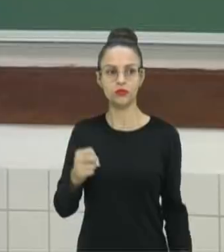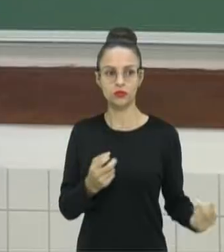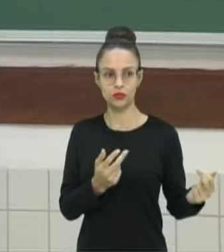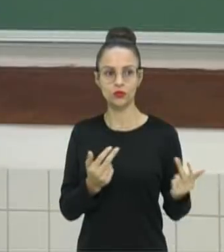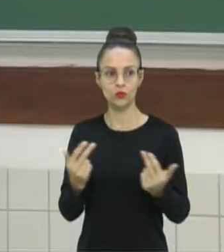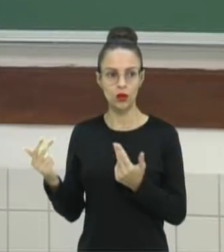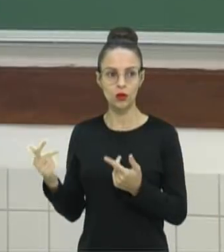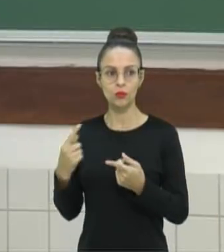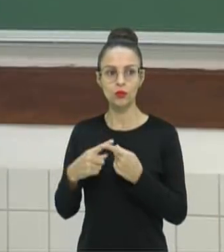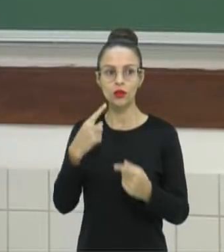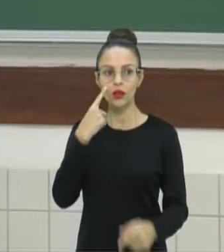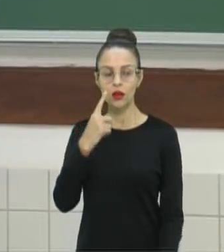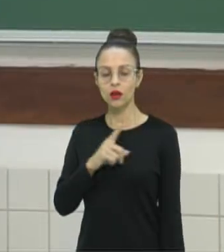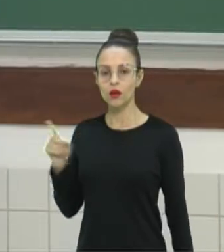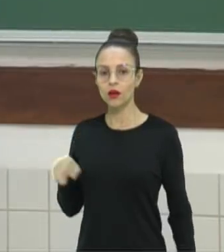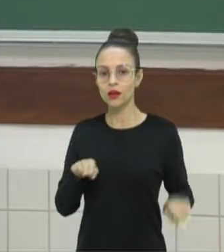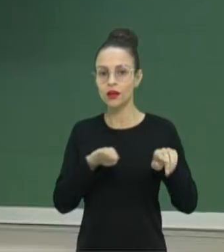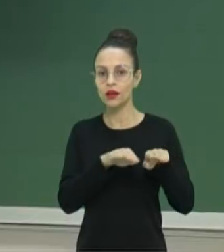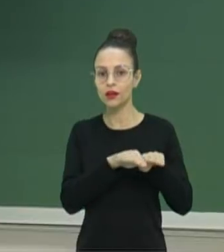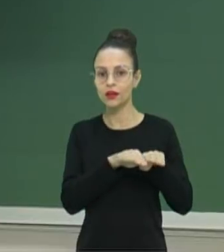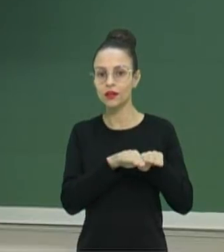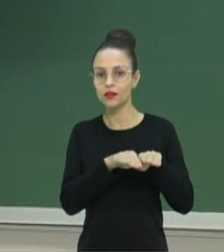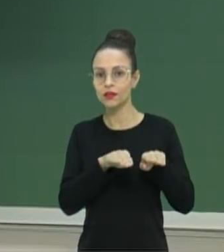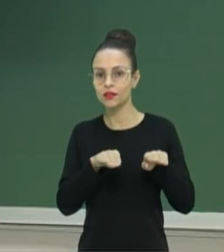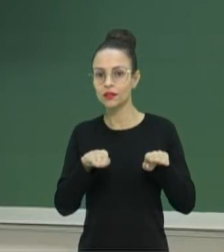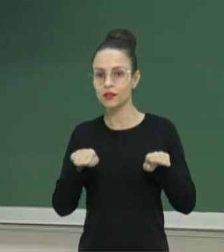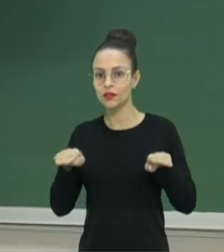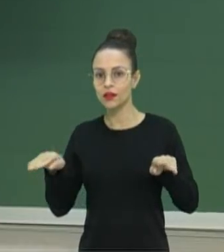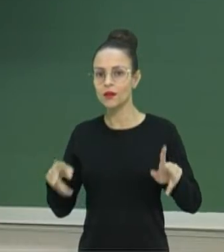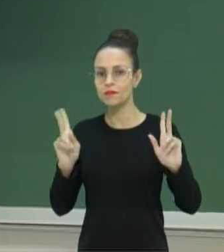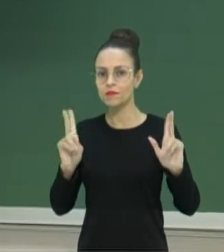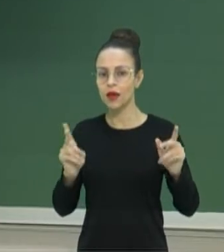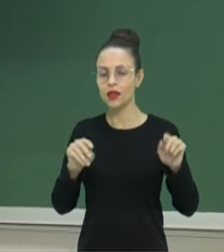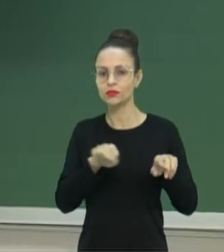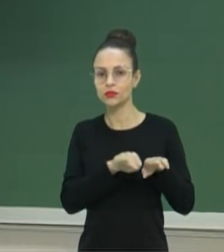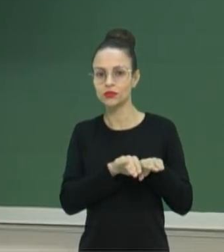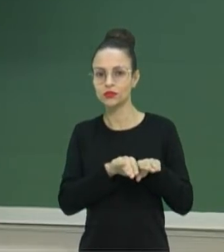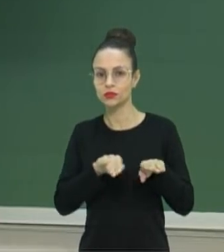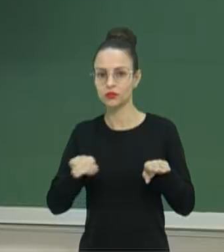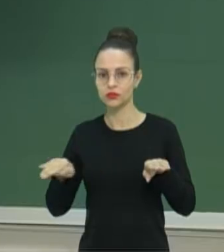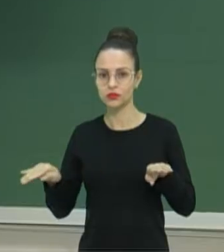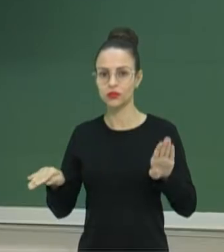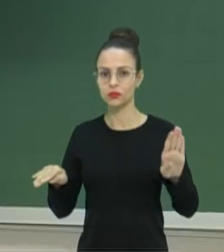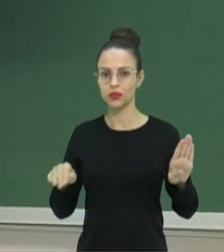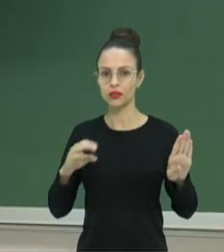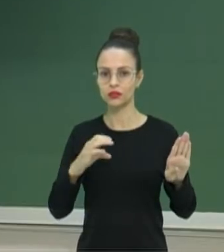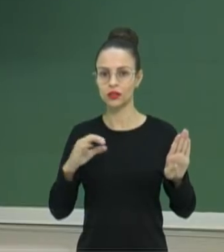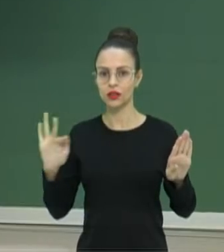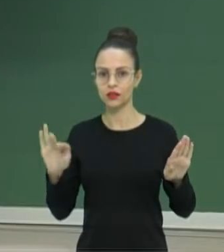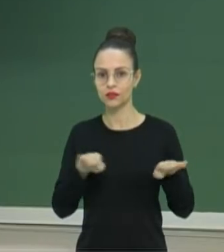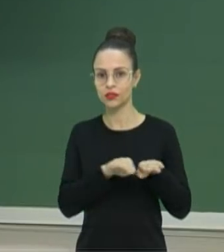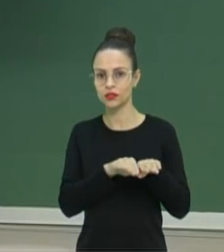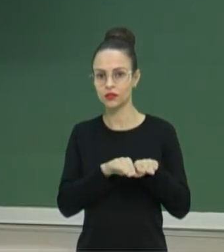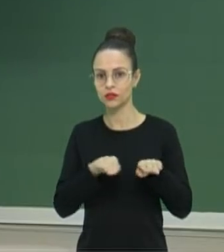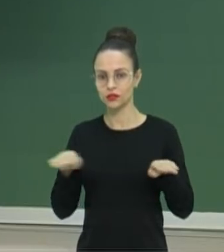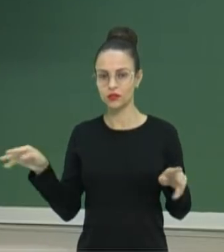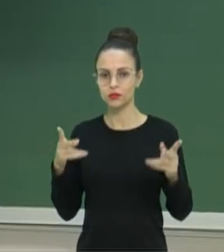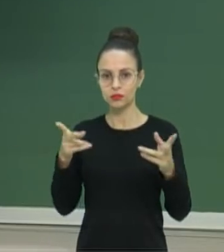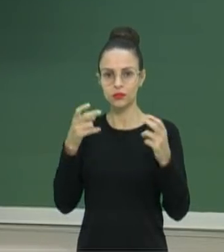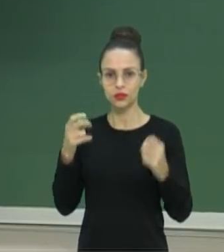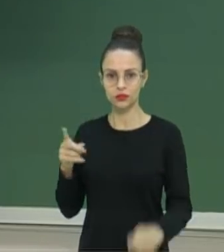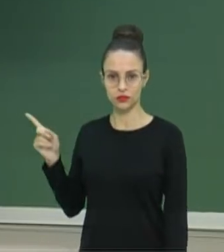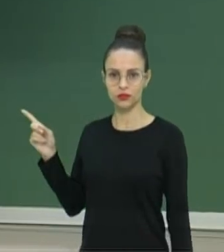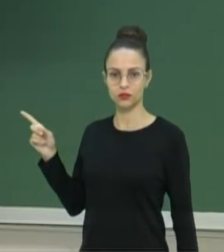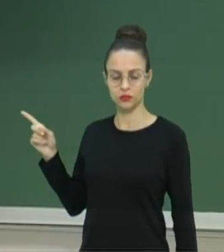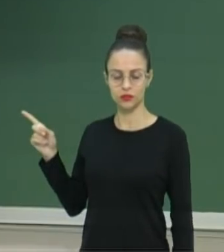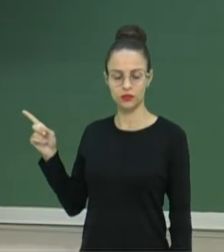iguais, né? Por quê, gente? Porque eles estão sobre o mesmo referencial nesse caso, certo? Ó, estão sobre a mesma linha. Perceba que estão sobre o